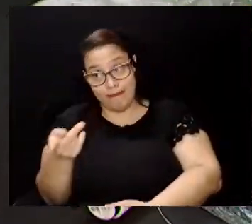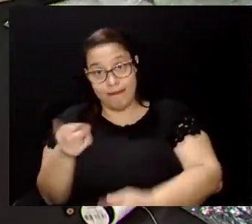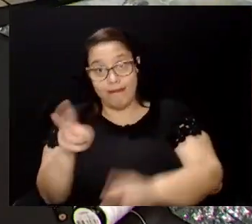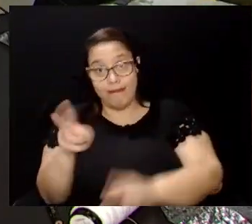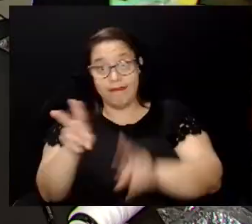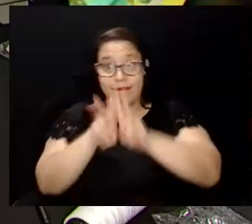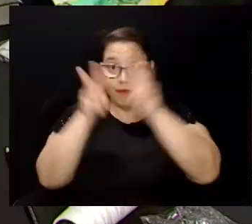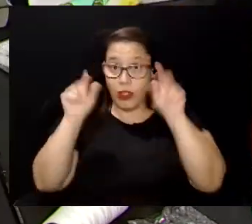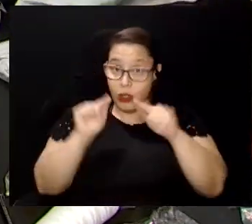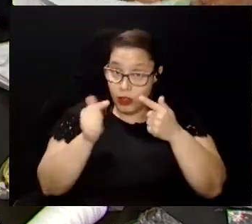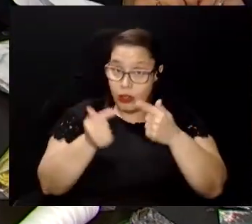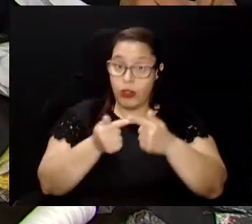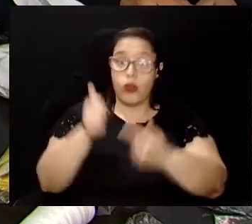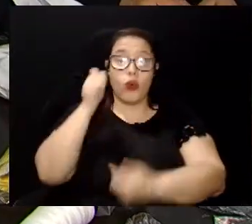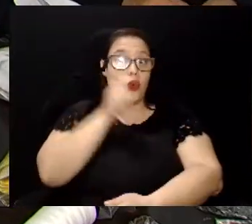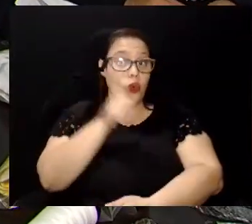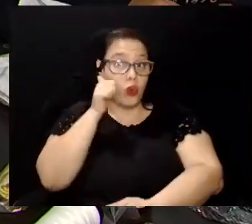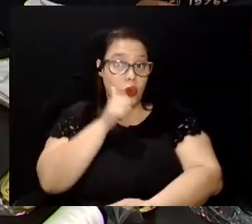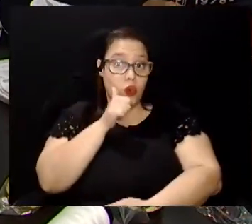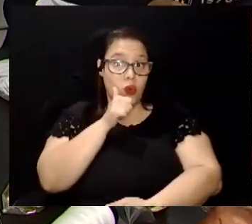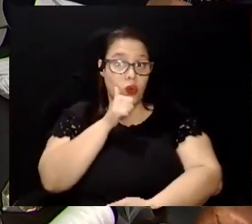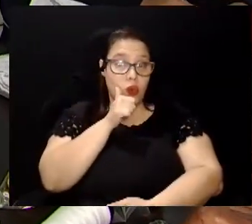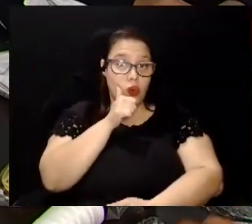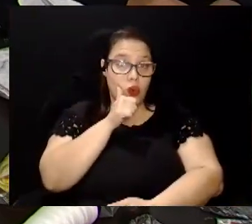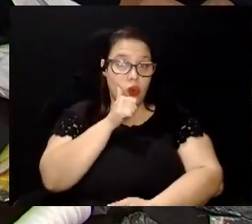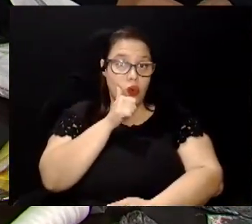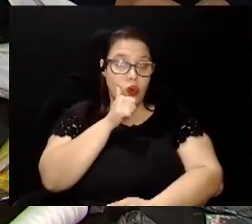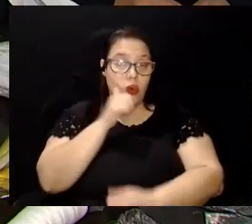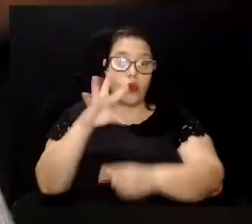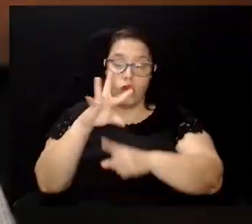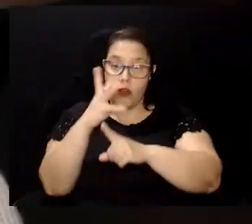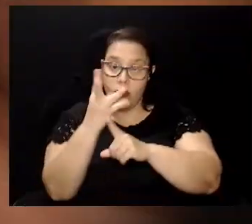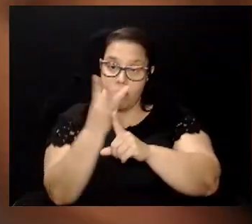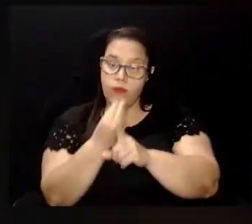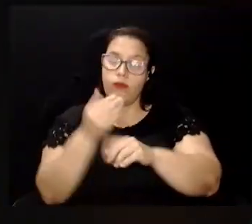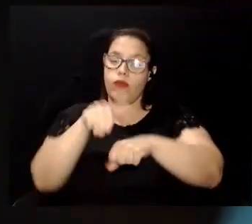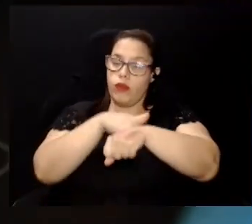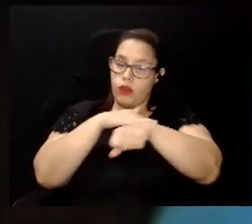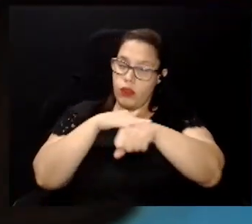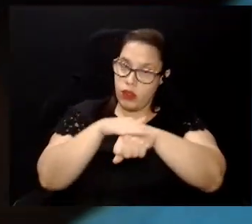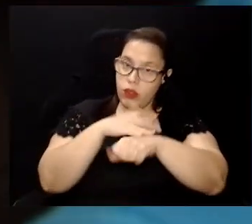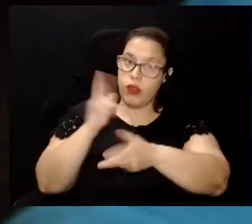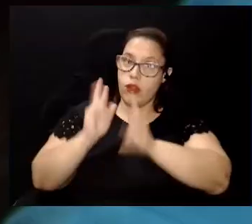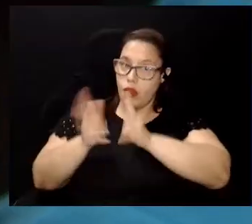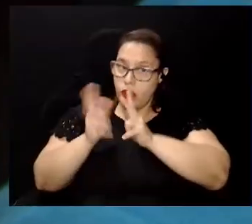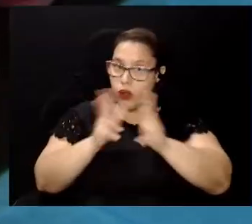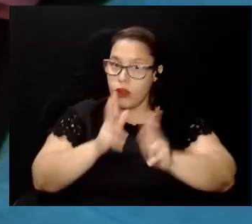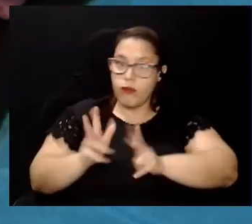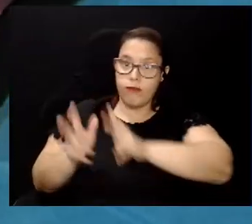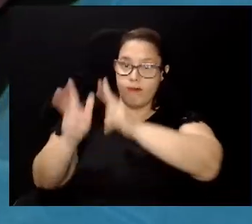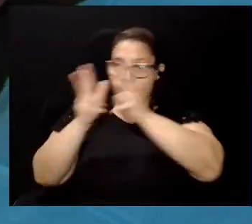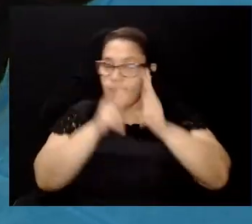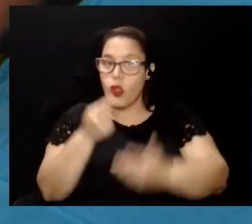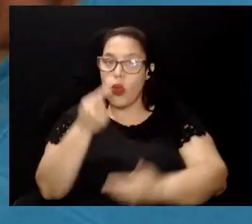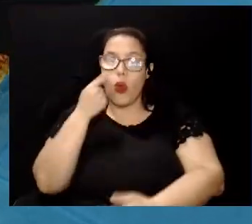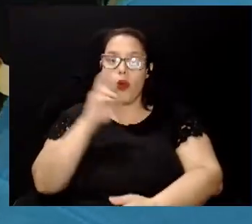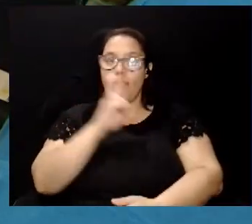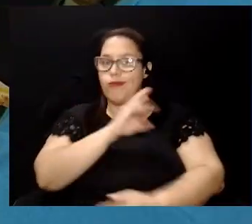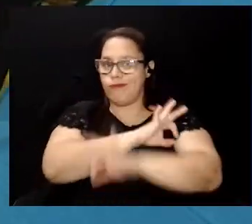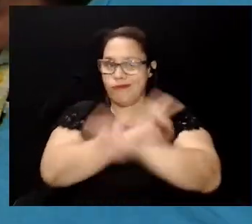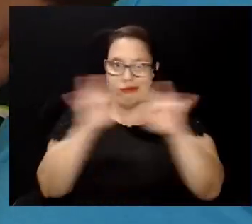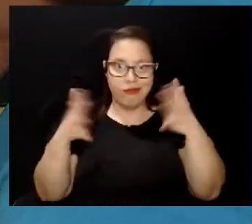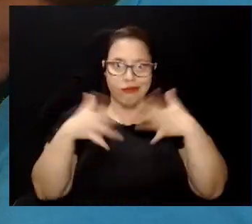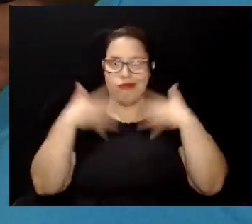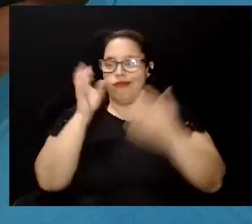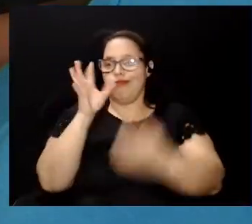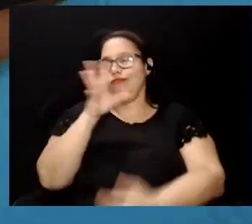de mulheres no artesanato, a gente inclusive conversou com algumas delas e olha, o resultado é surpreendente mesmo.